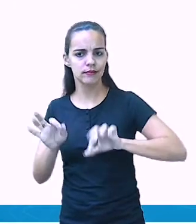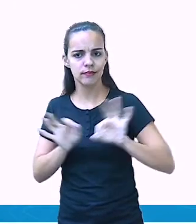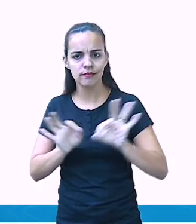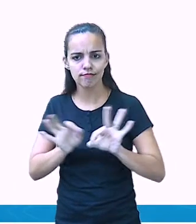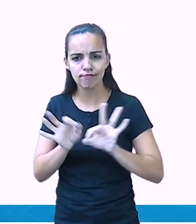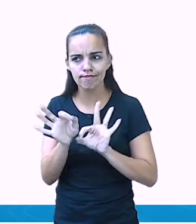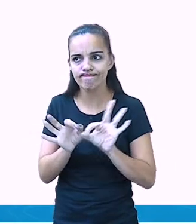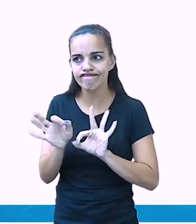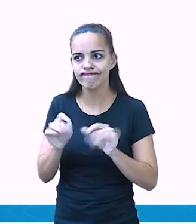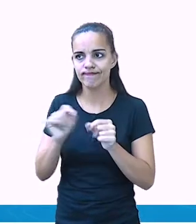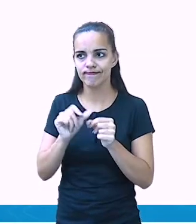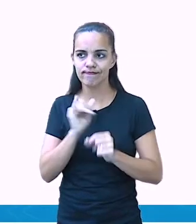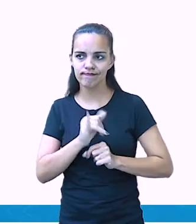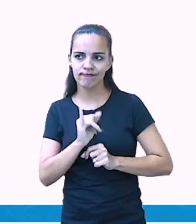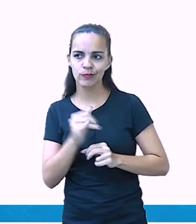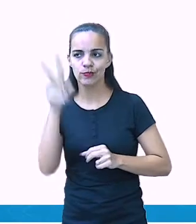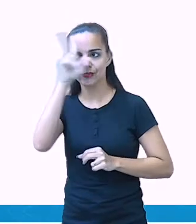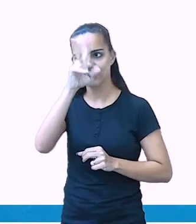para promover